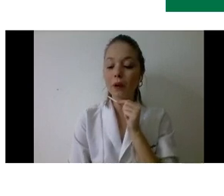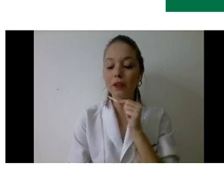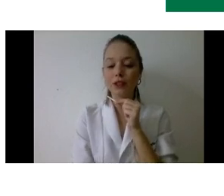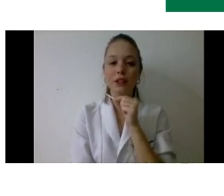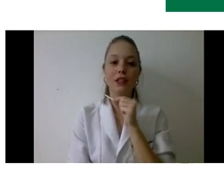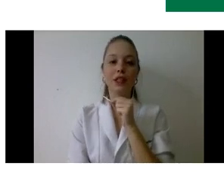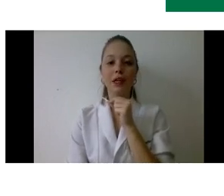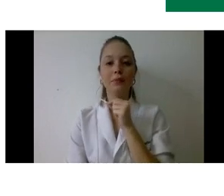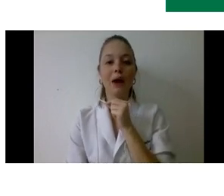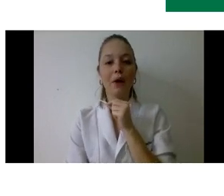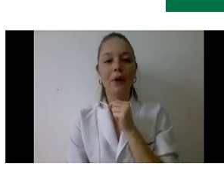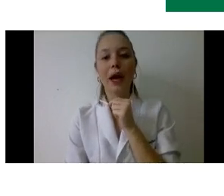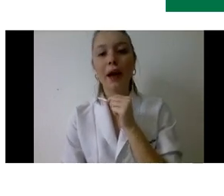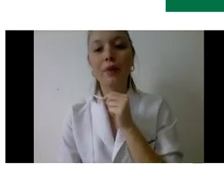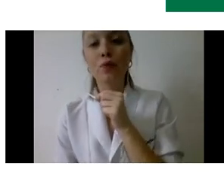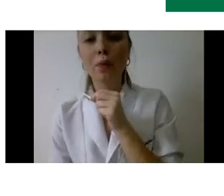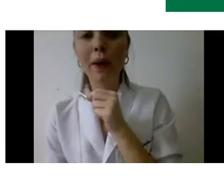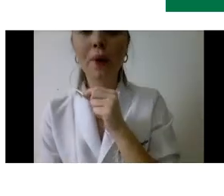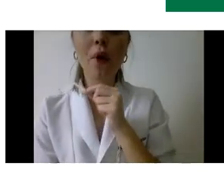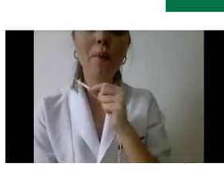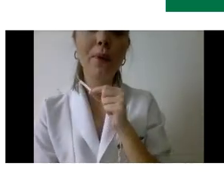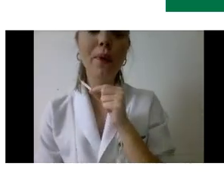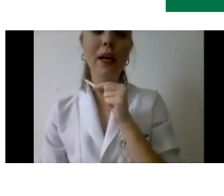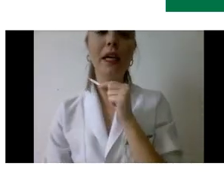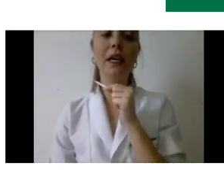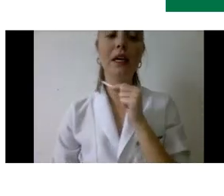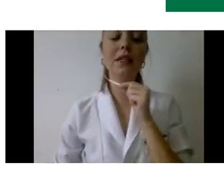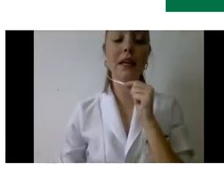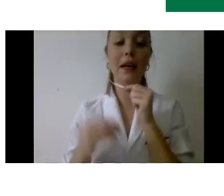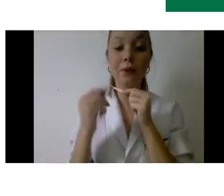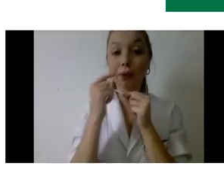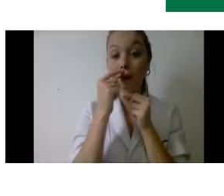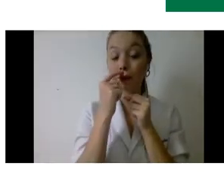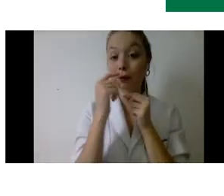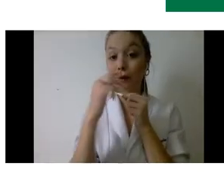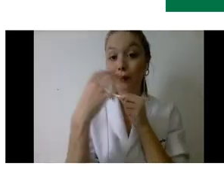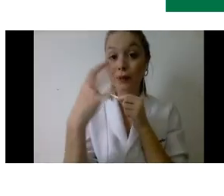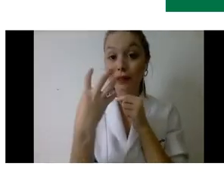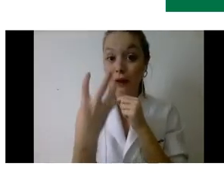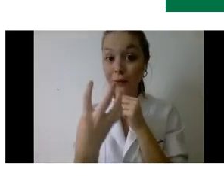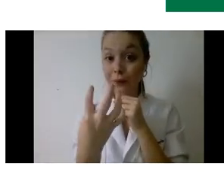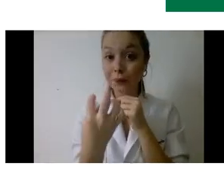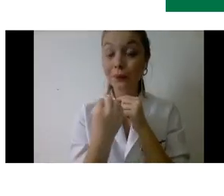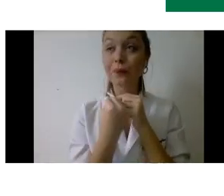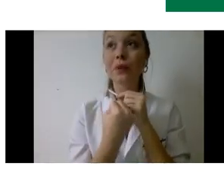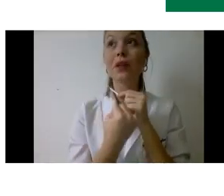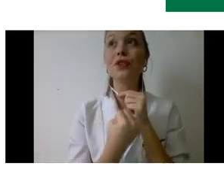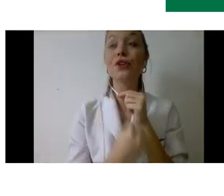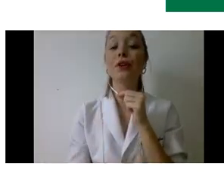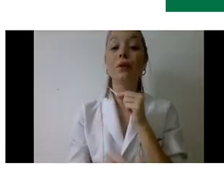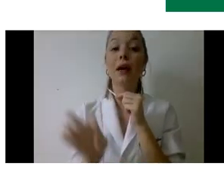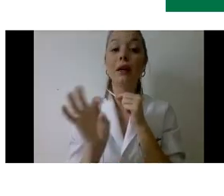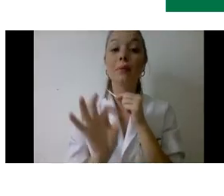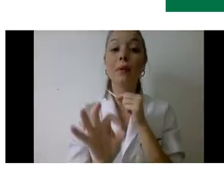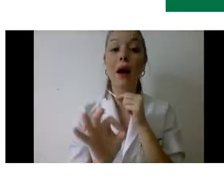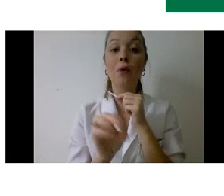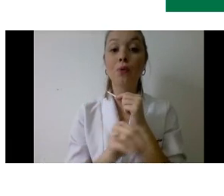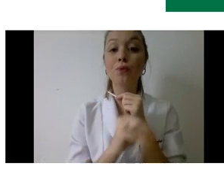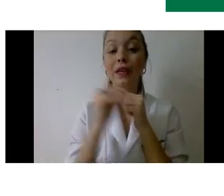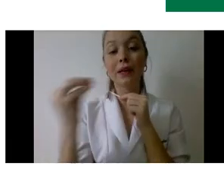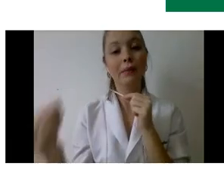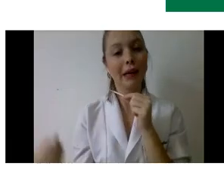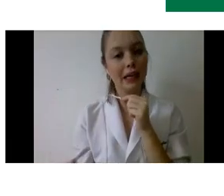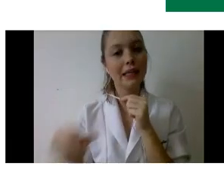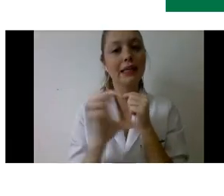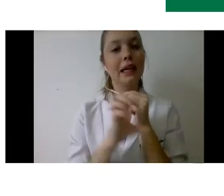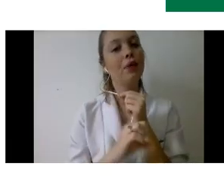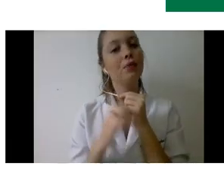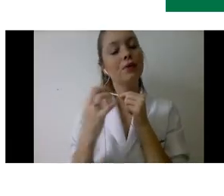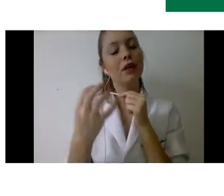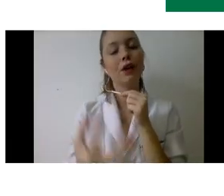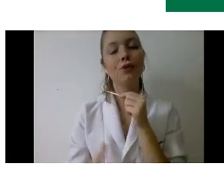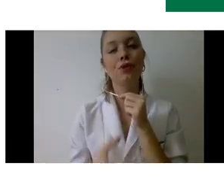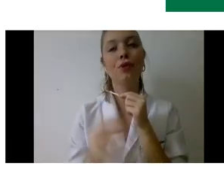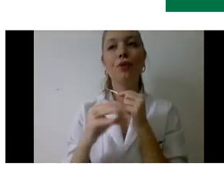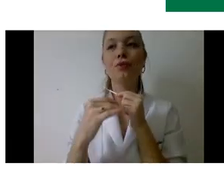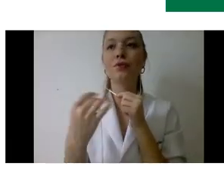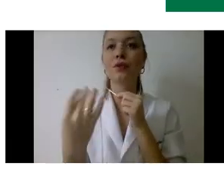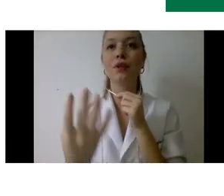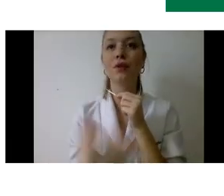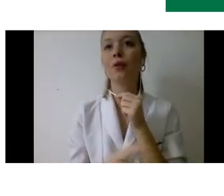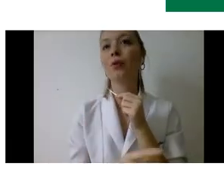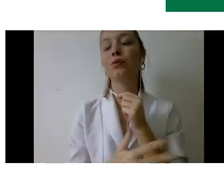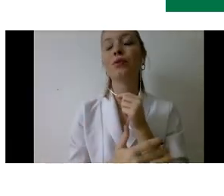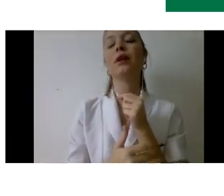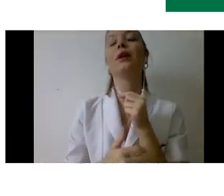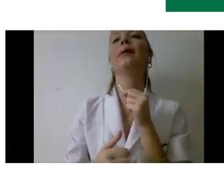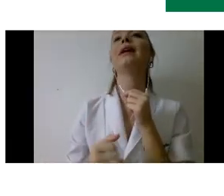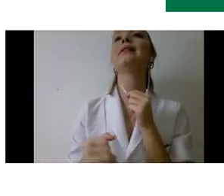Próximo, mordida de animal, né? É super comum a criança, ela não tem muita noção de que alguns animais, né, alguns